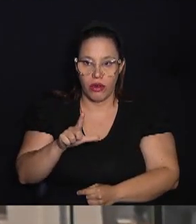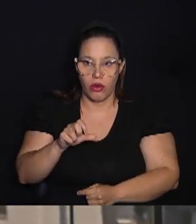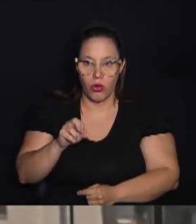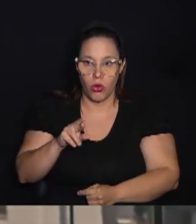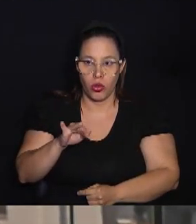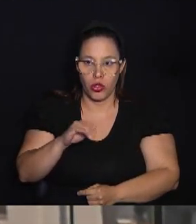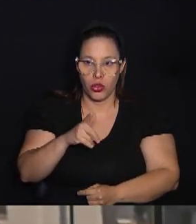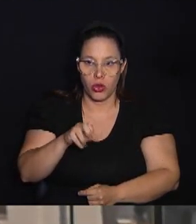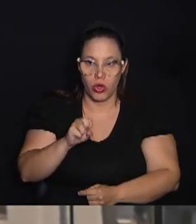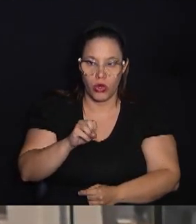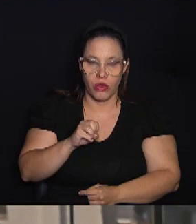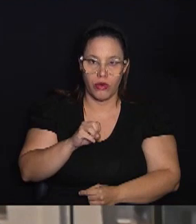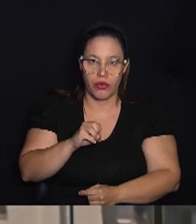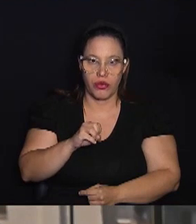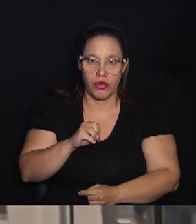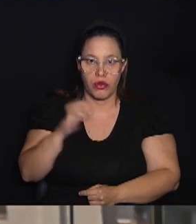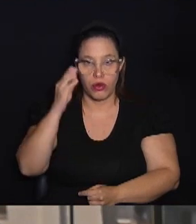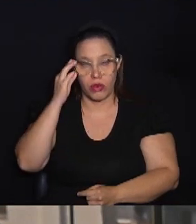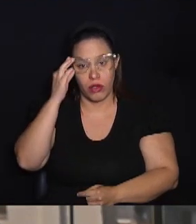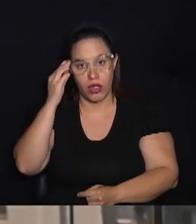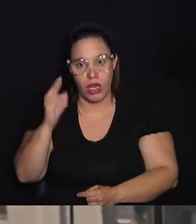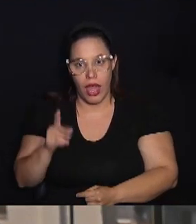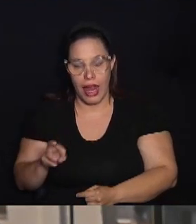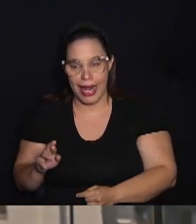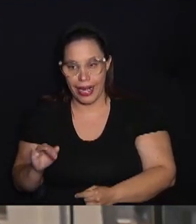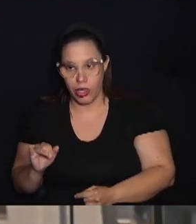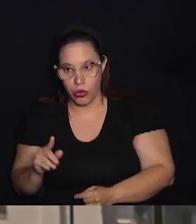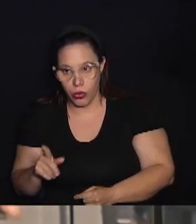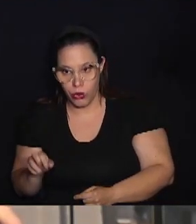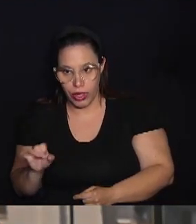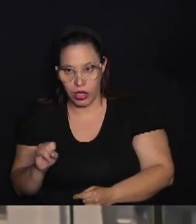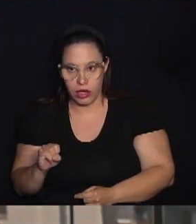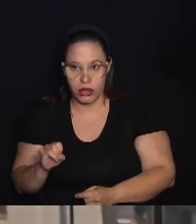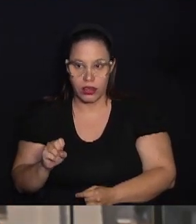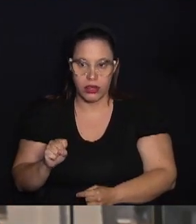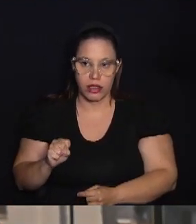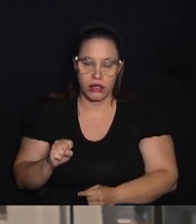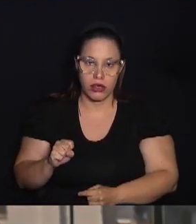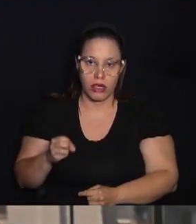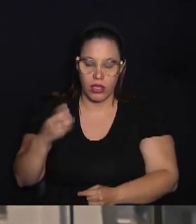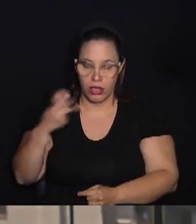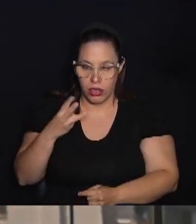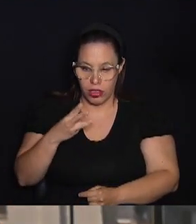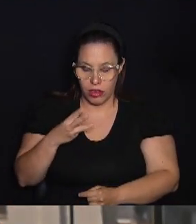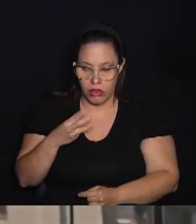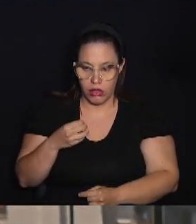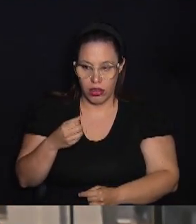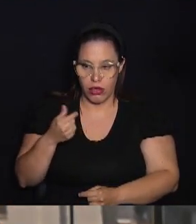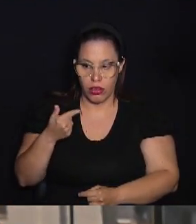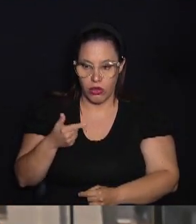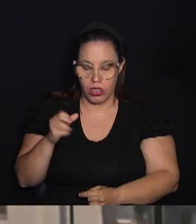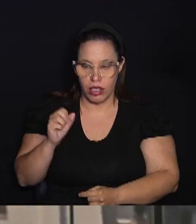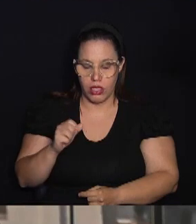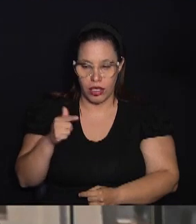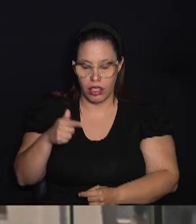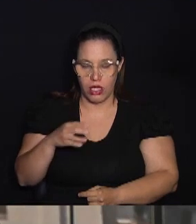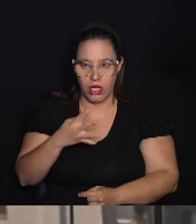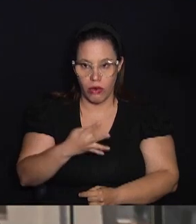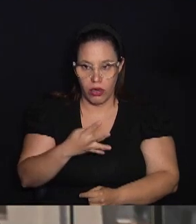a nova sede dos cartórios eleitorais de Campinas as zonas eleitorais 33 274